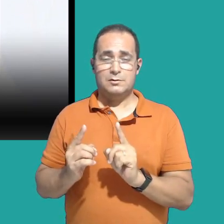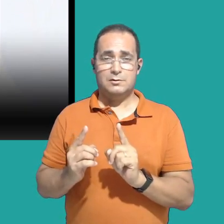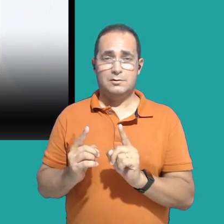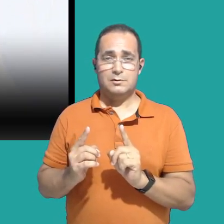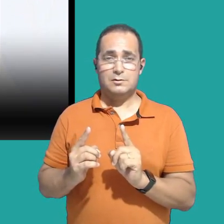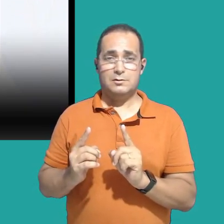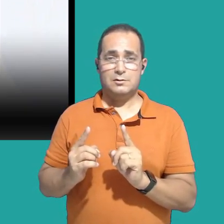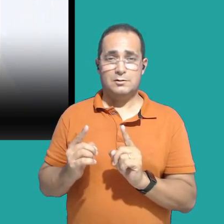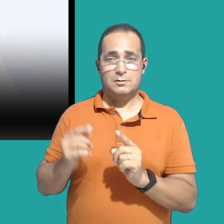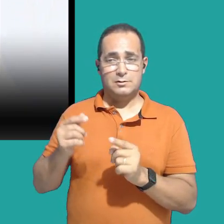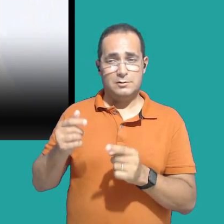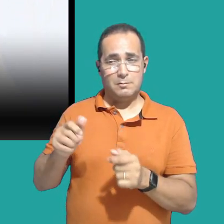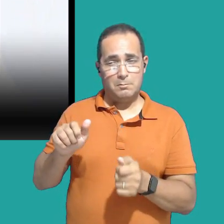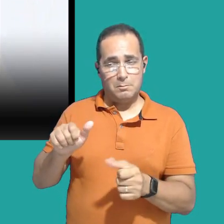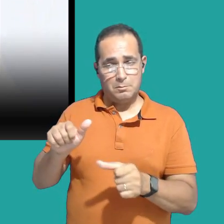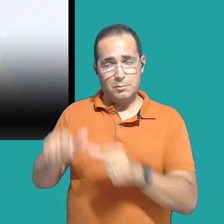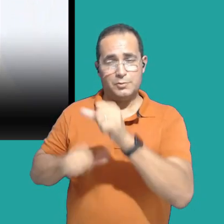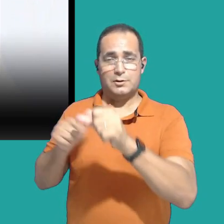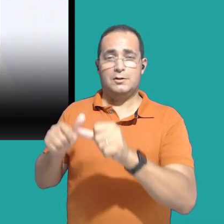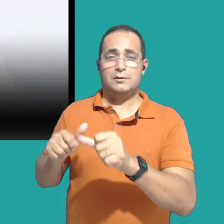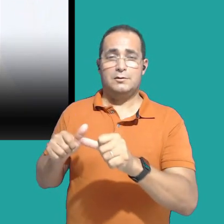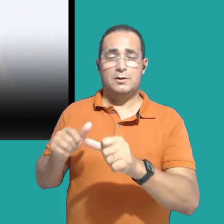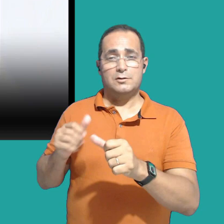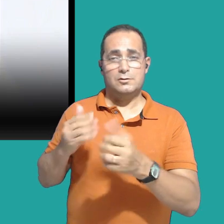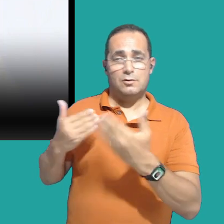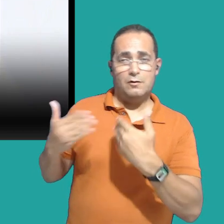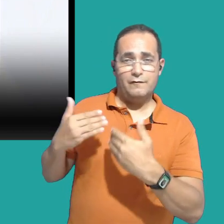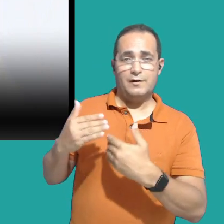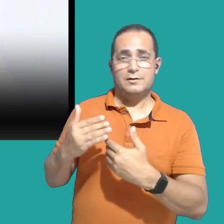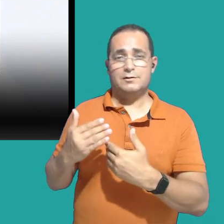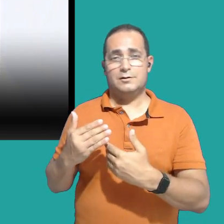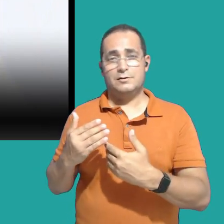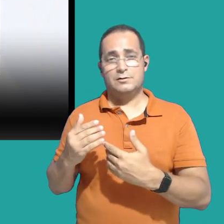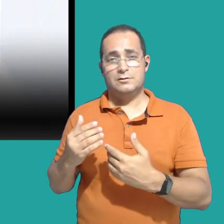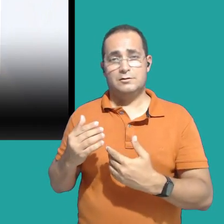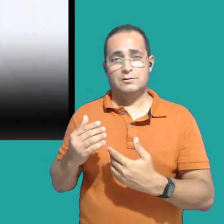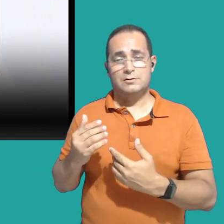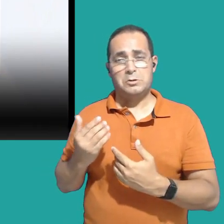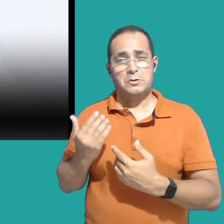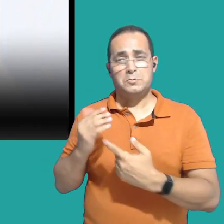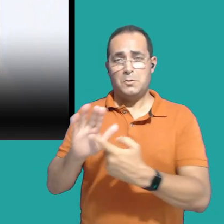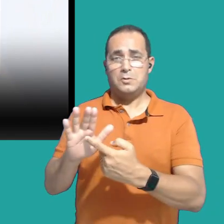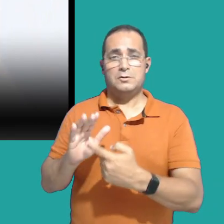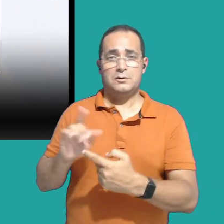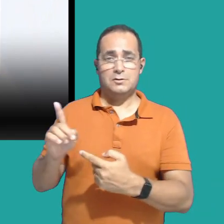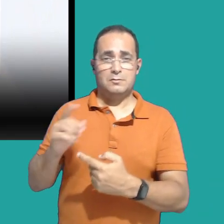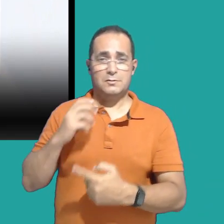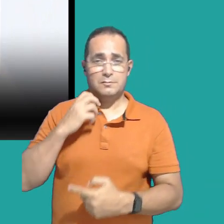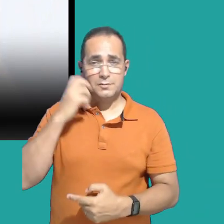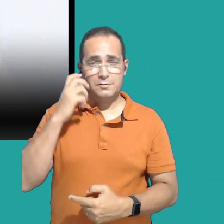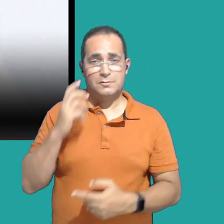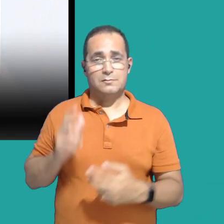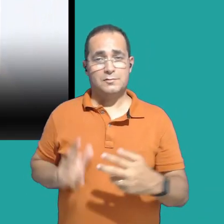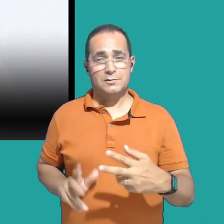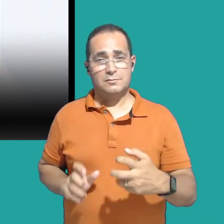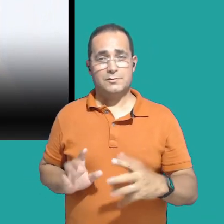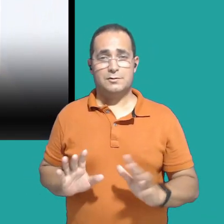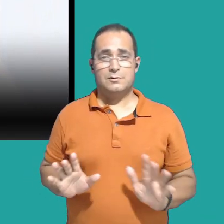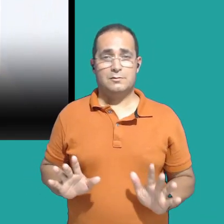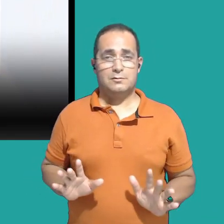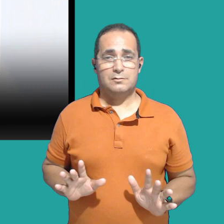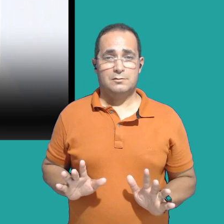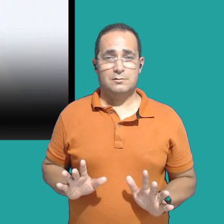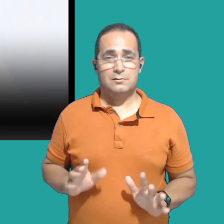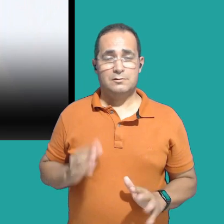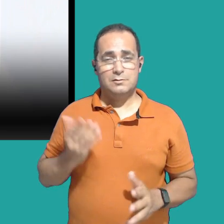uma forma de tentar reverter isso, sabe? Com conversa, não expondo a pessoa, não deixando ela perceber